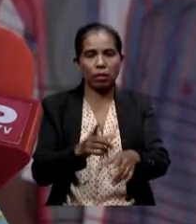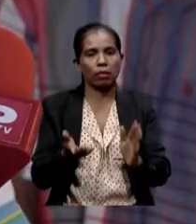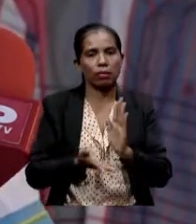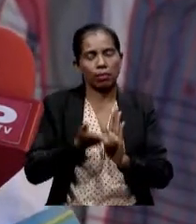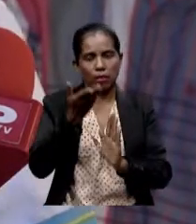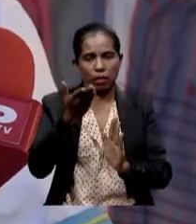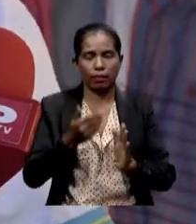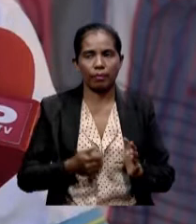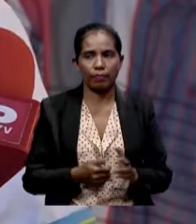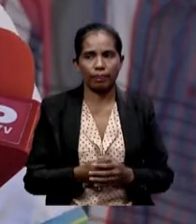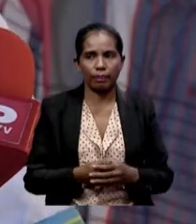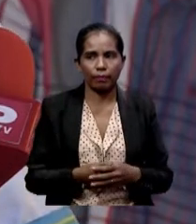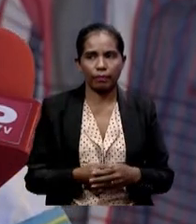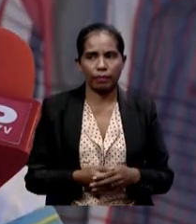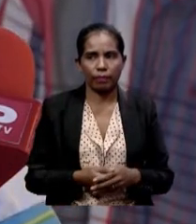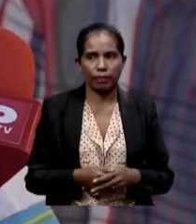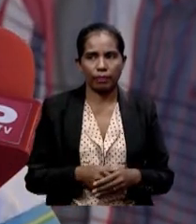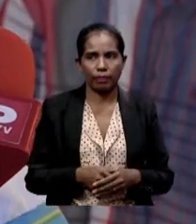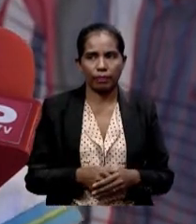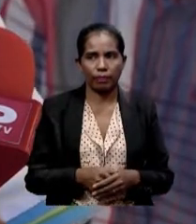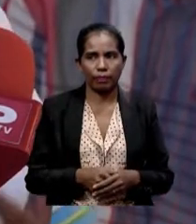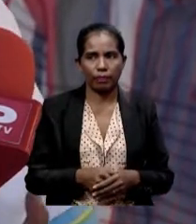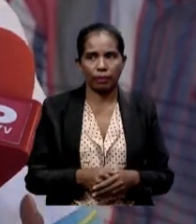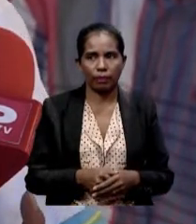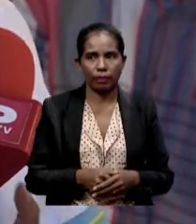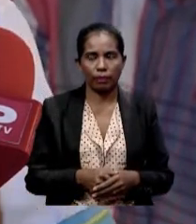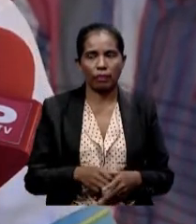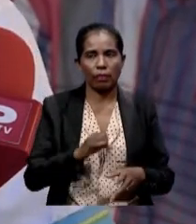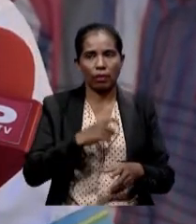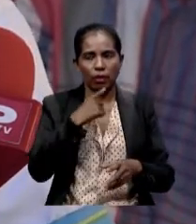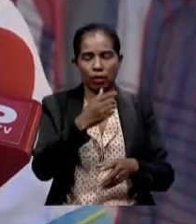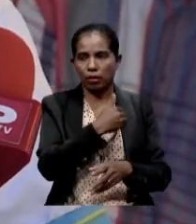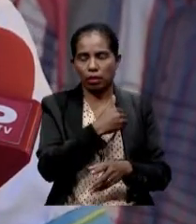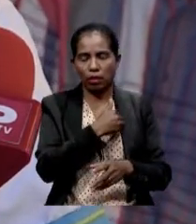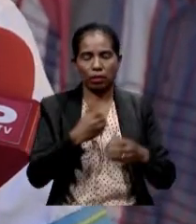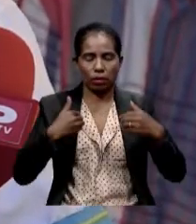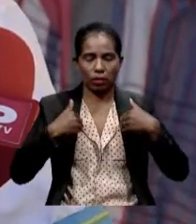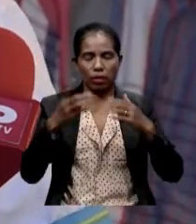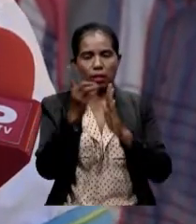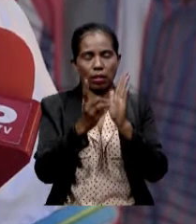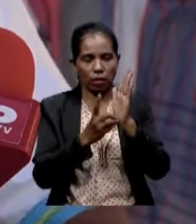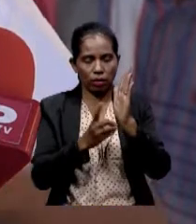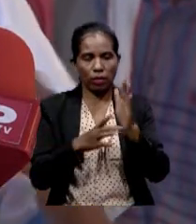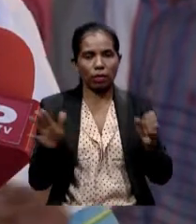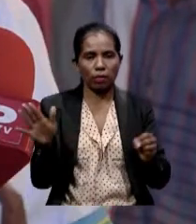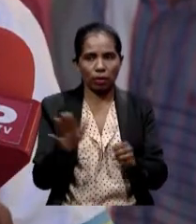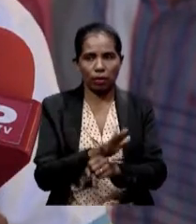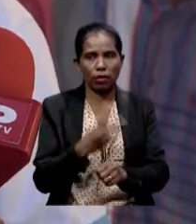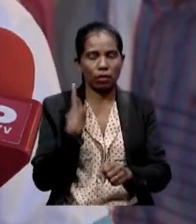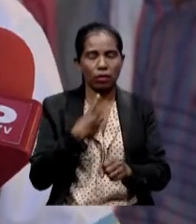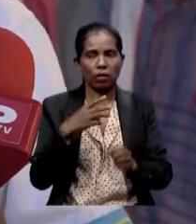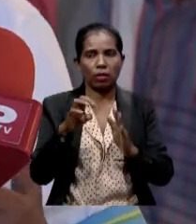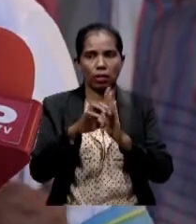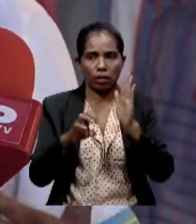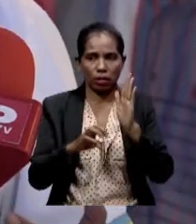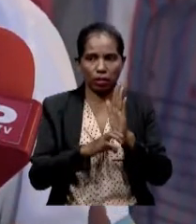Ne lumeru kira, as lumeru kira. Amis ansoing hau explika sidaku iha darus nebe ma kompletu tamba. Ita ni staro